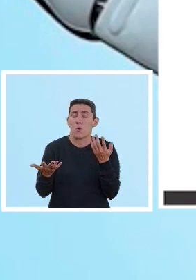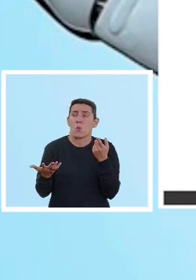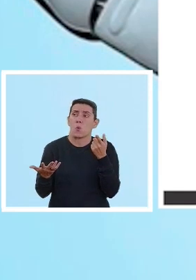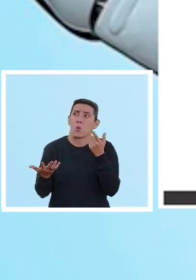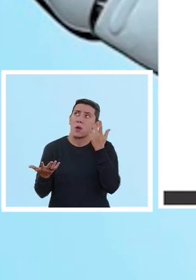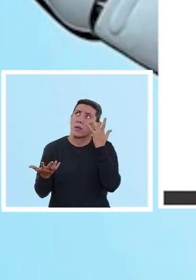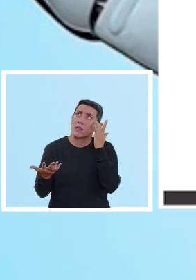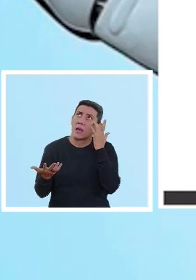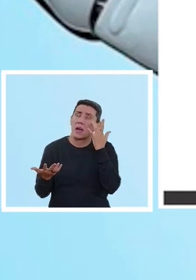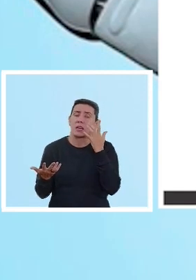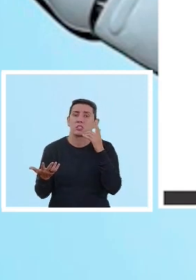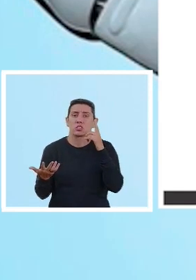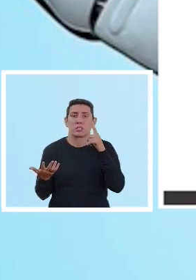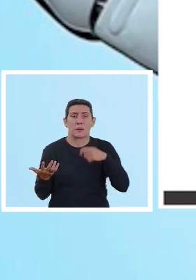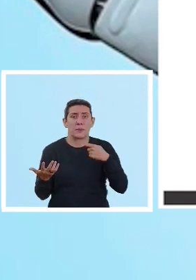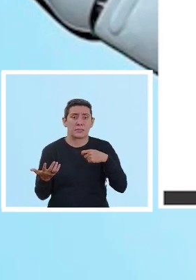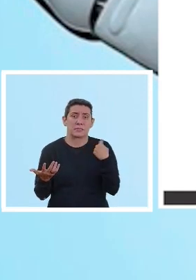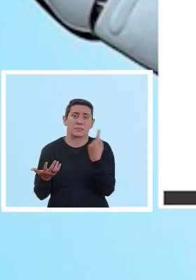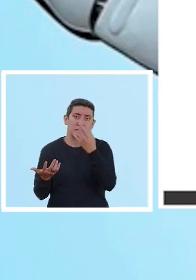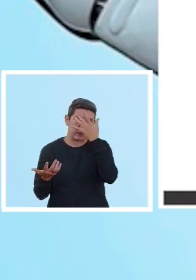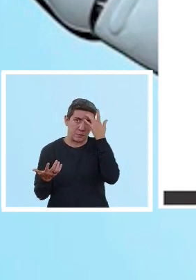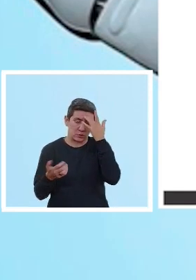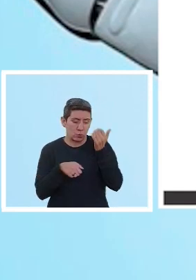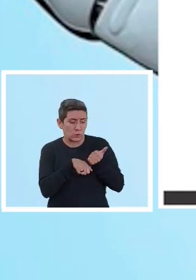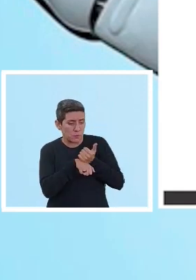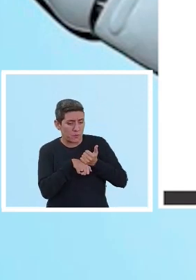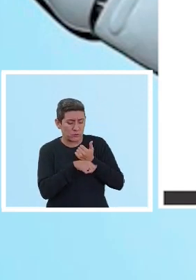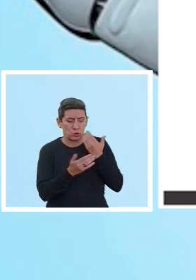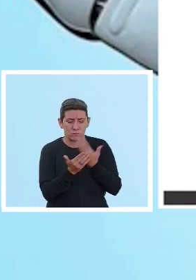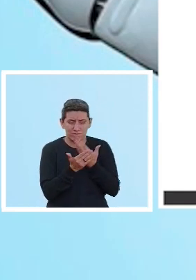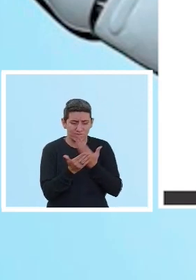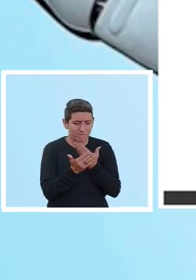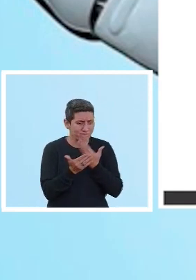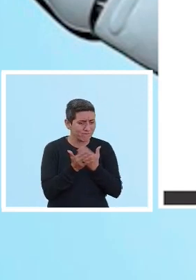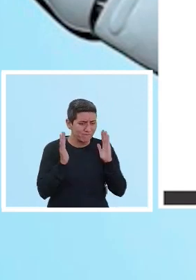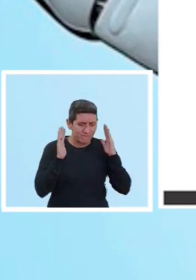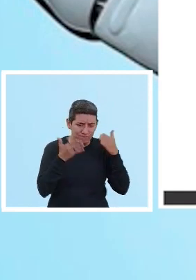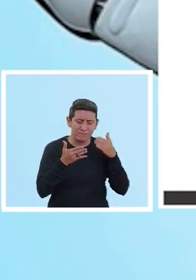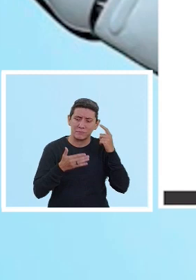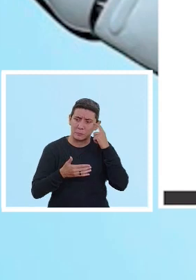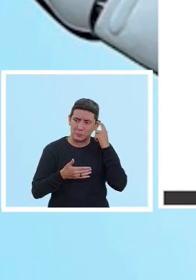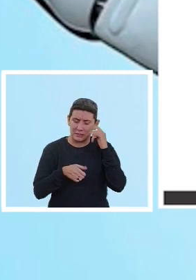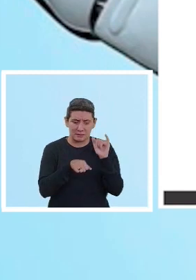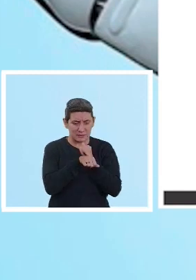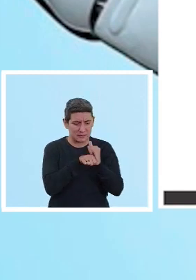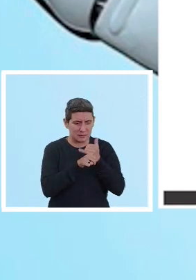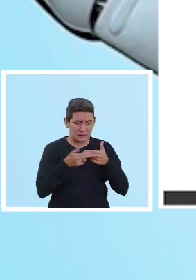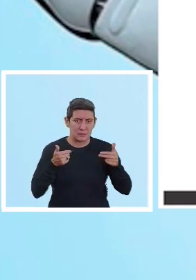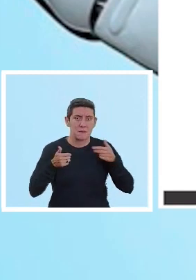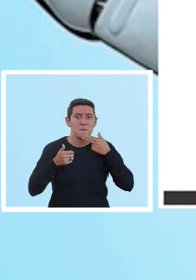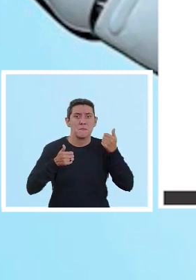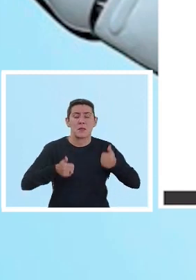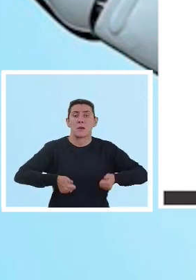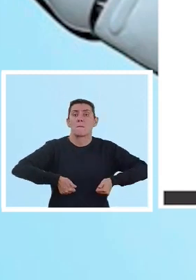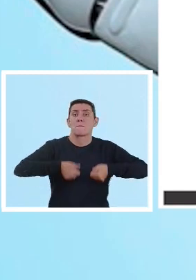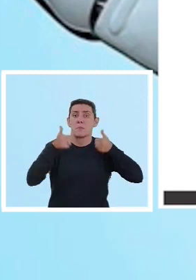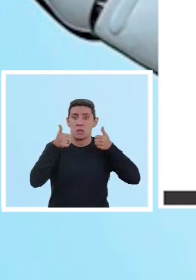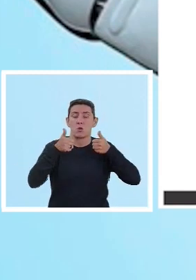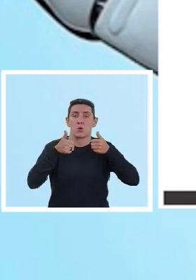se especializar Procurar novos desafios melhorar suas formações para realmente